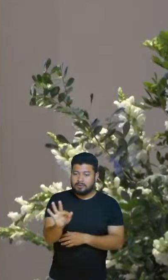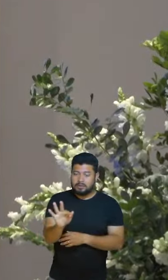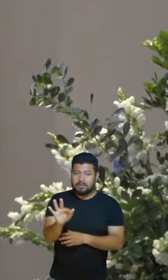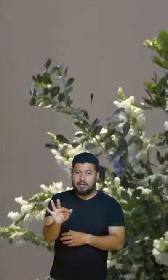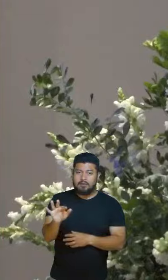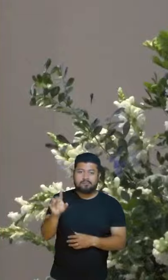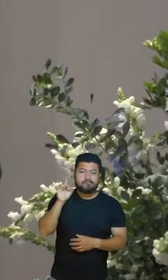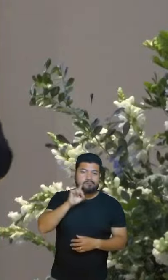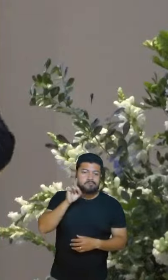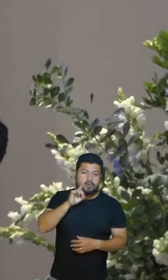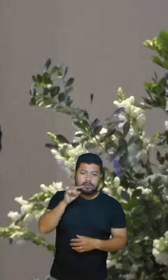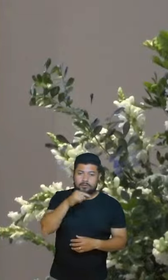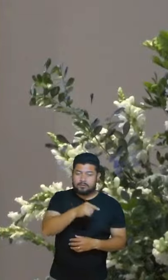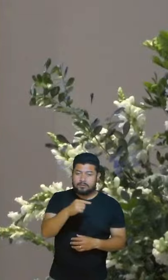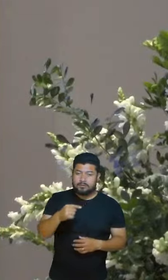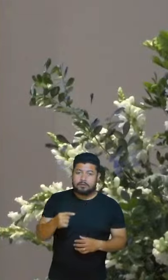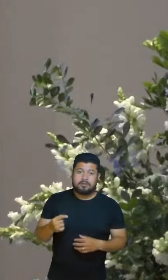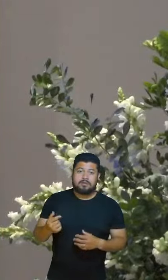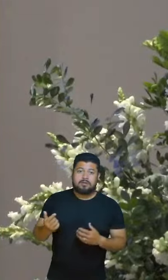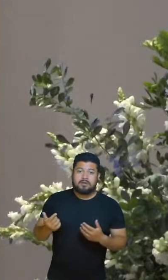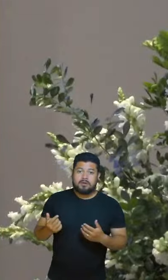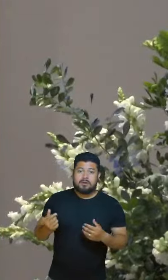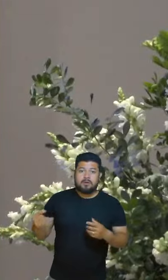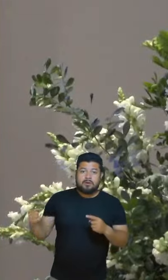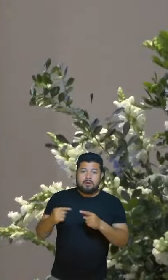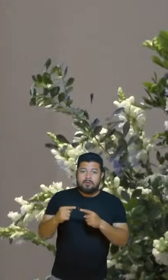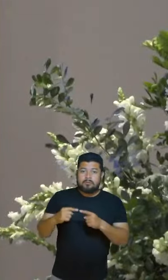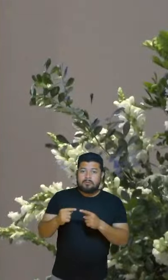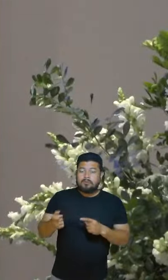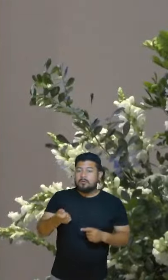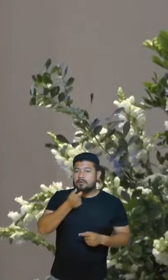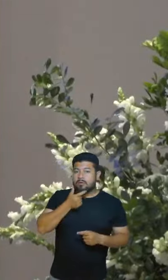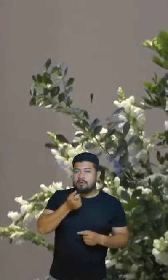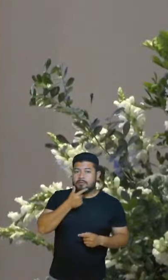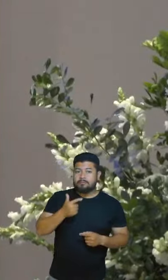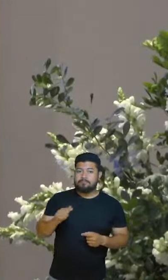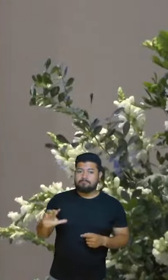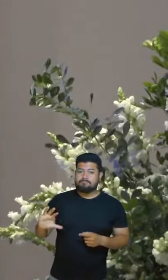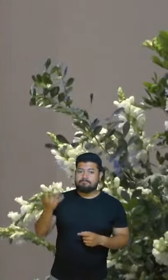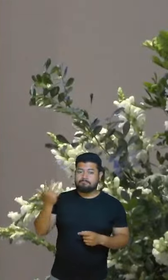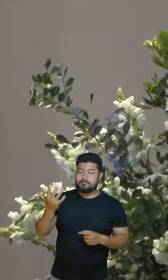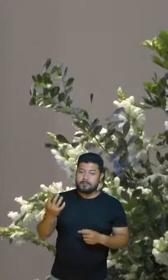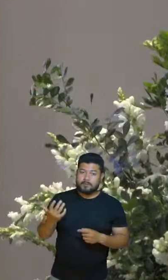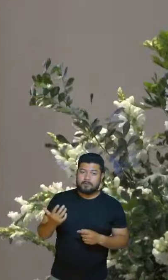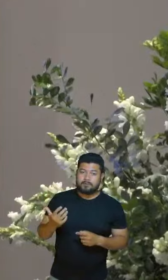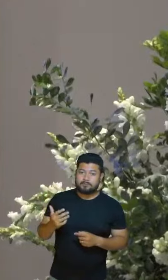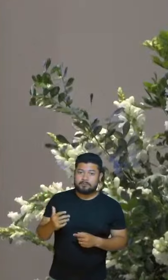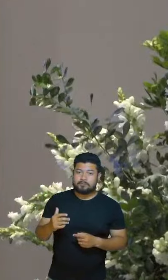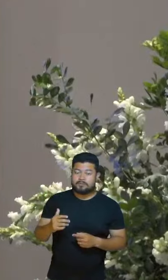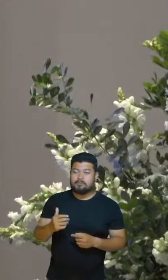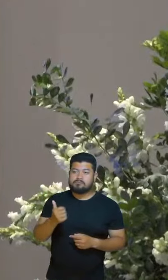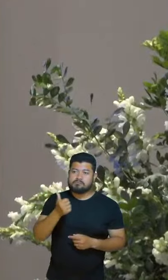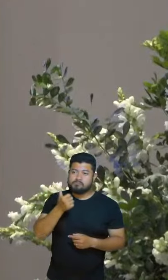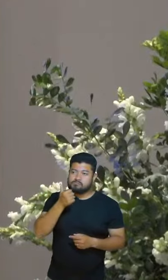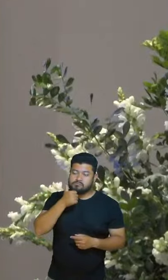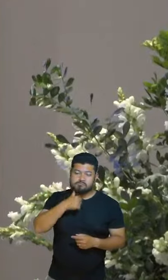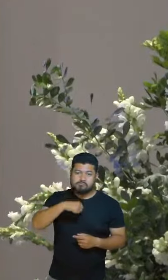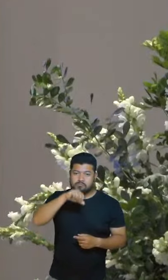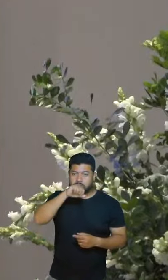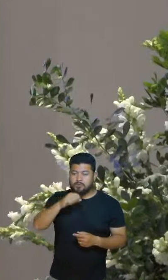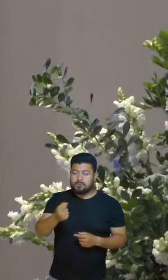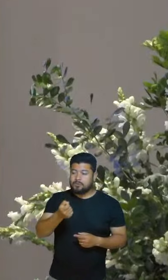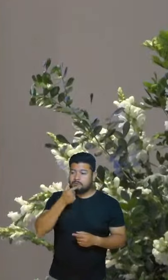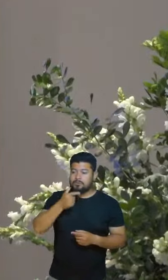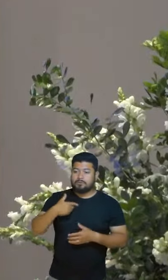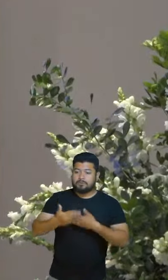julgou era justamente no caso de medicamento que causou uma teria caus a mãe tomou um medicamento na gravidez teria causado